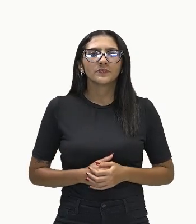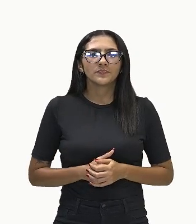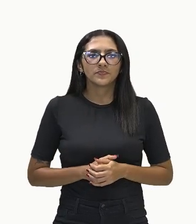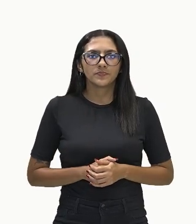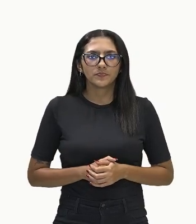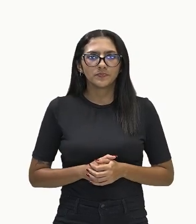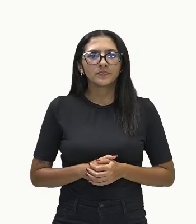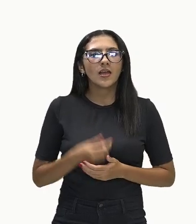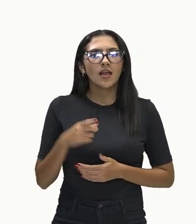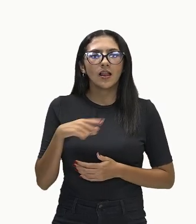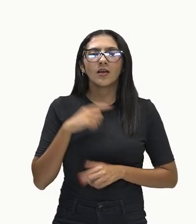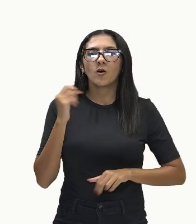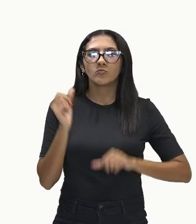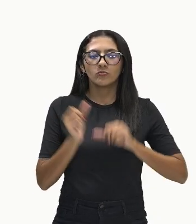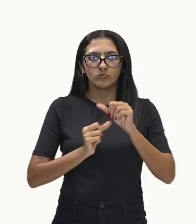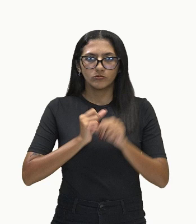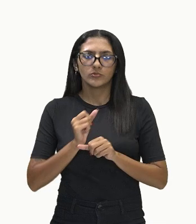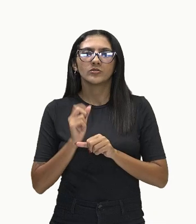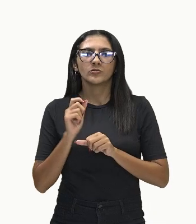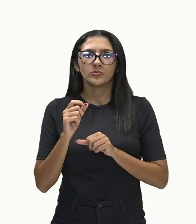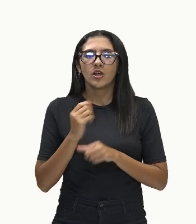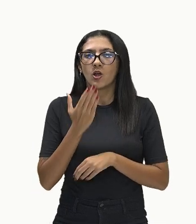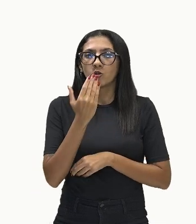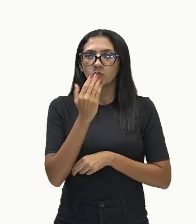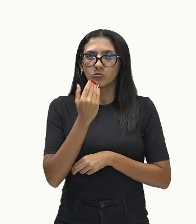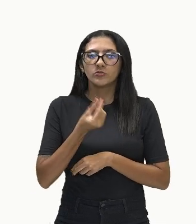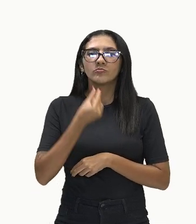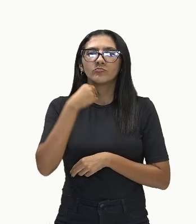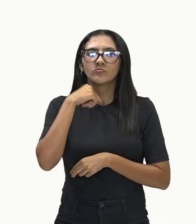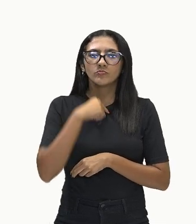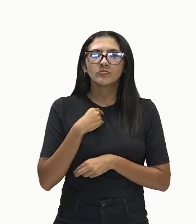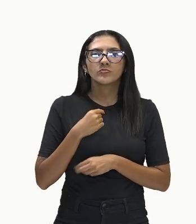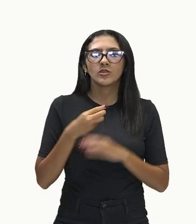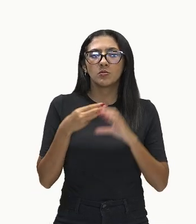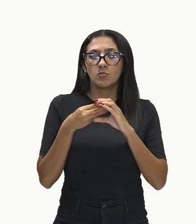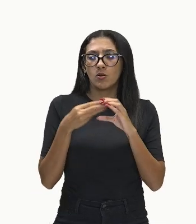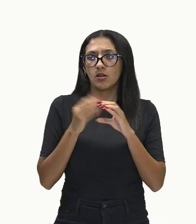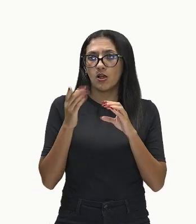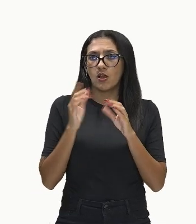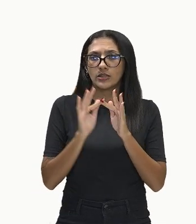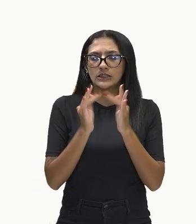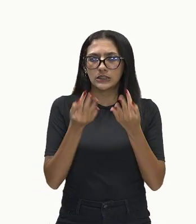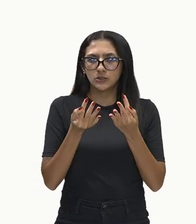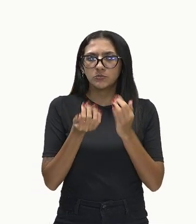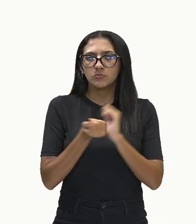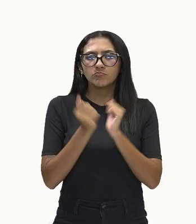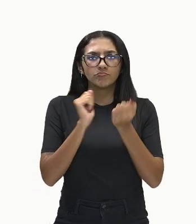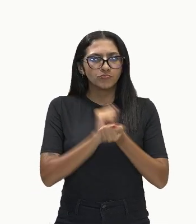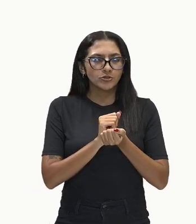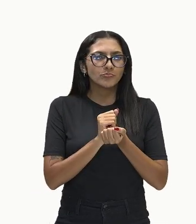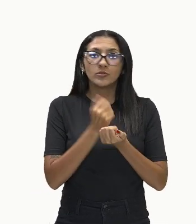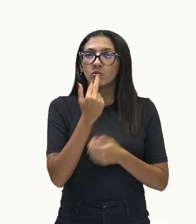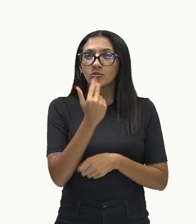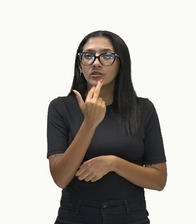A transformação dos alimentos em moléculas simples, ou seja, em